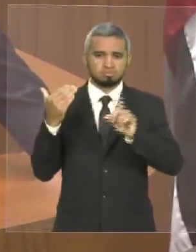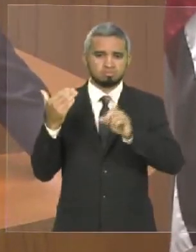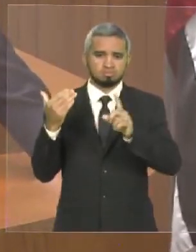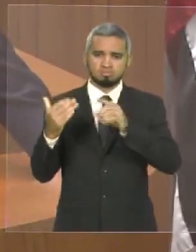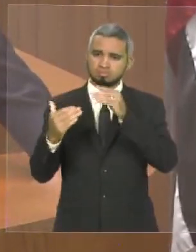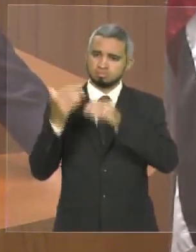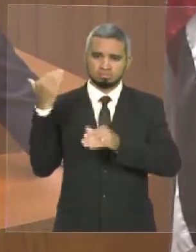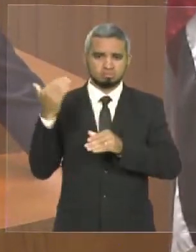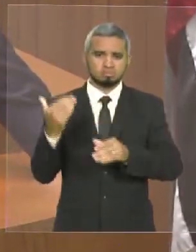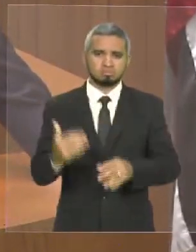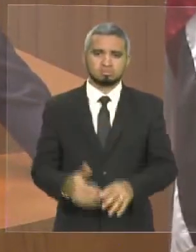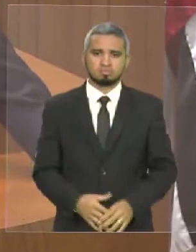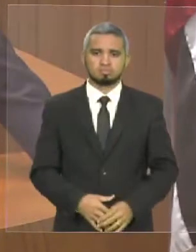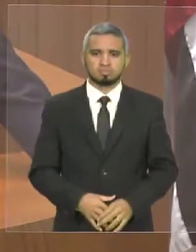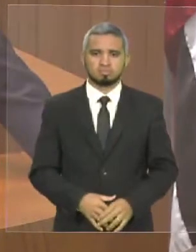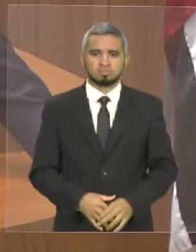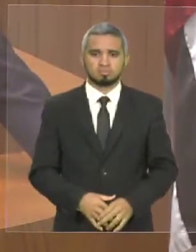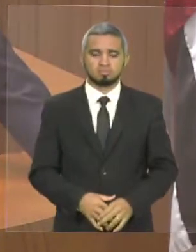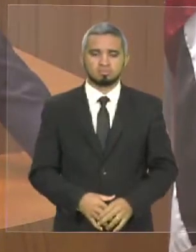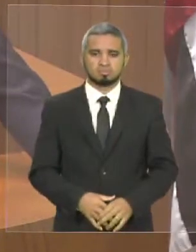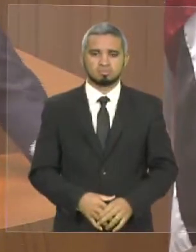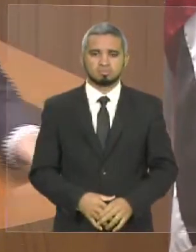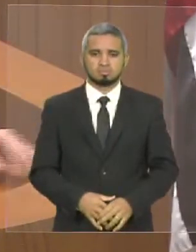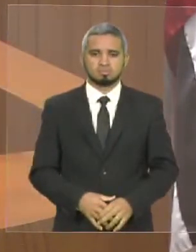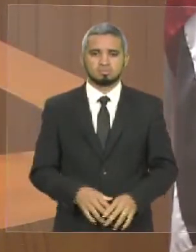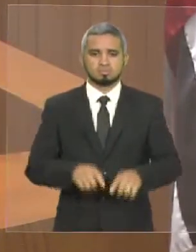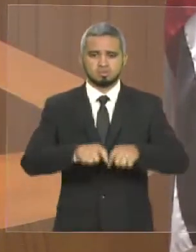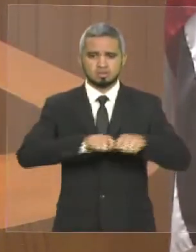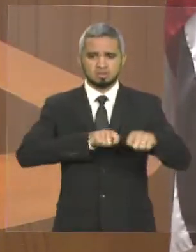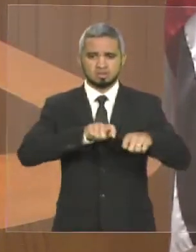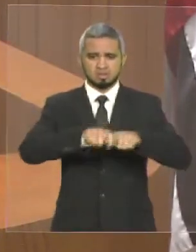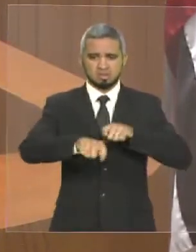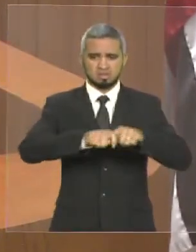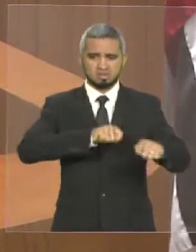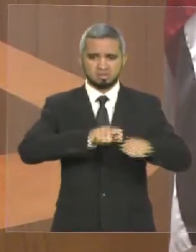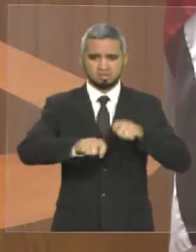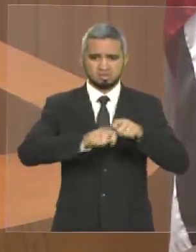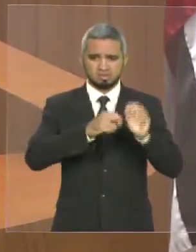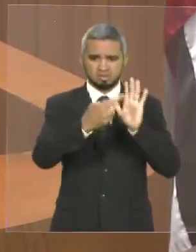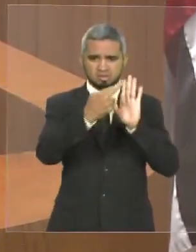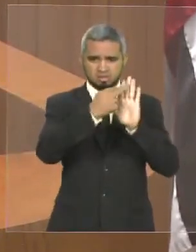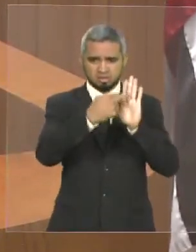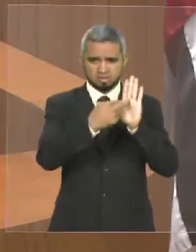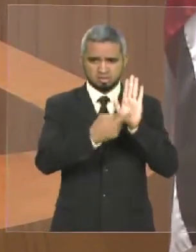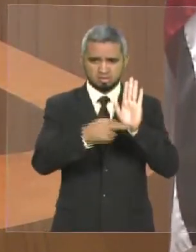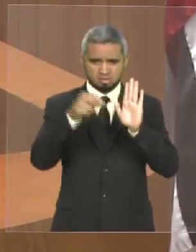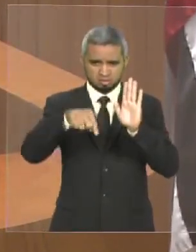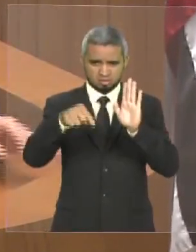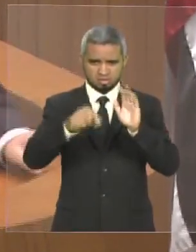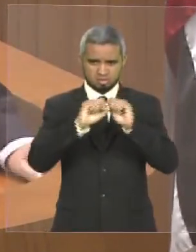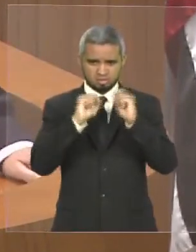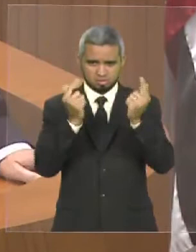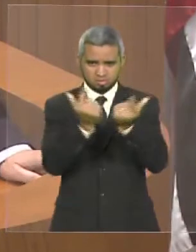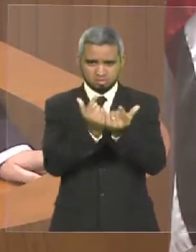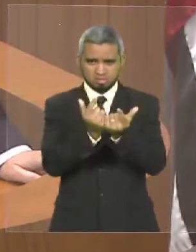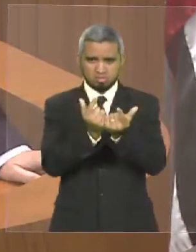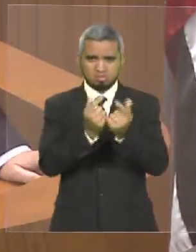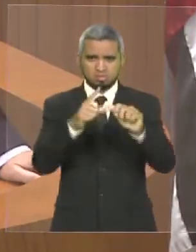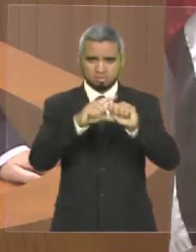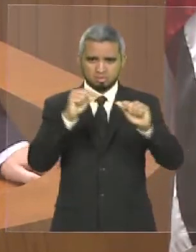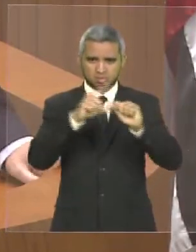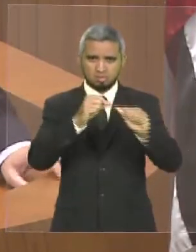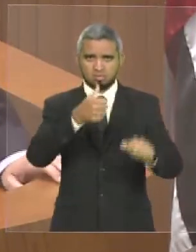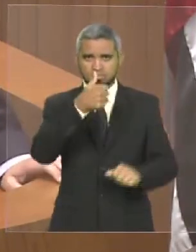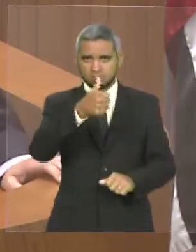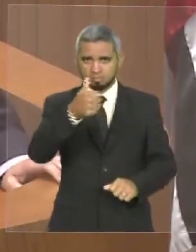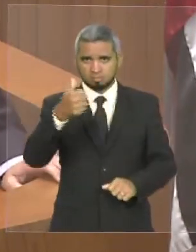meu entendimento e mesmo rasgando o regimento interno desta casa, nos seus artigos